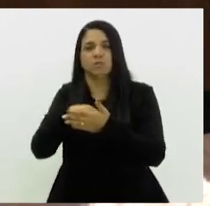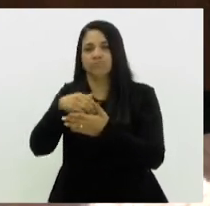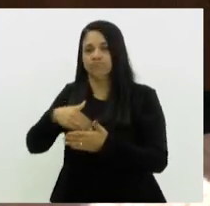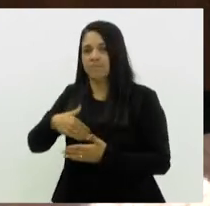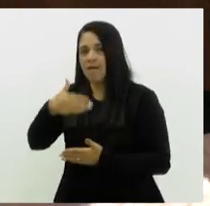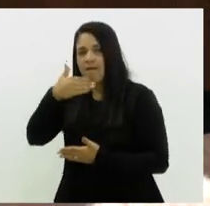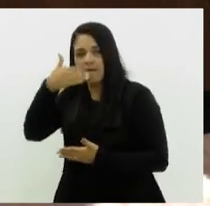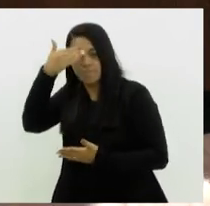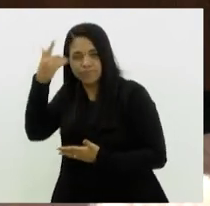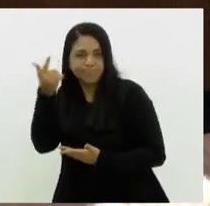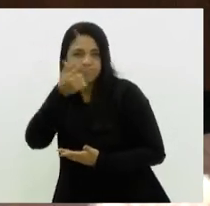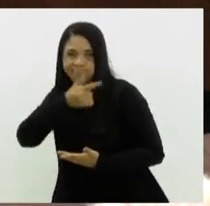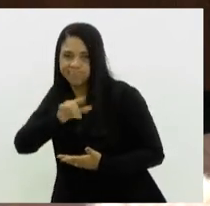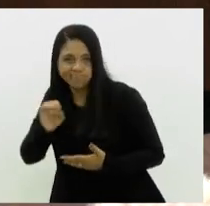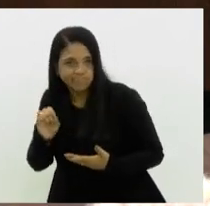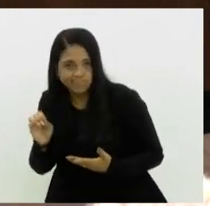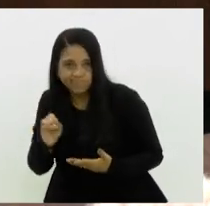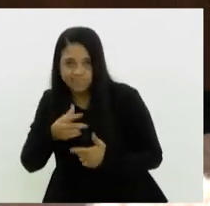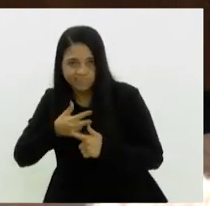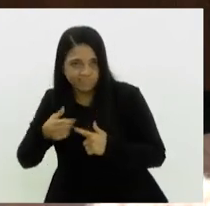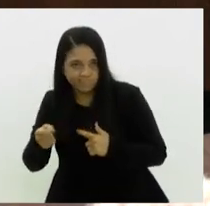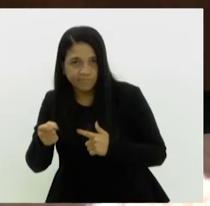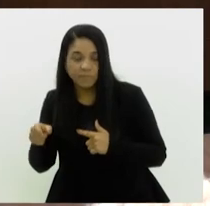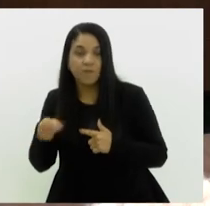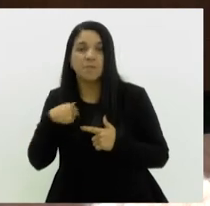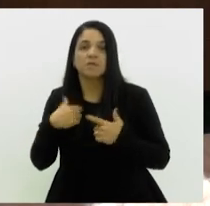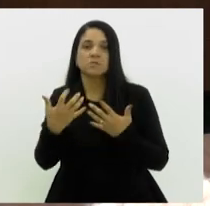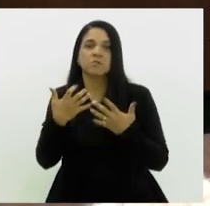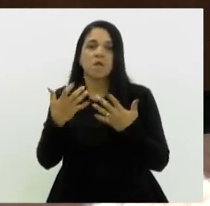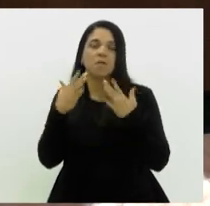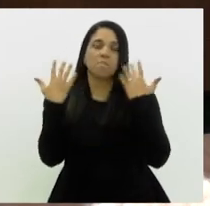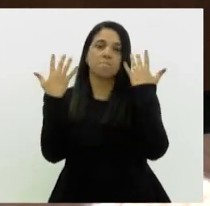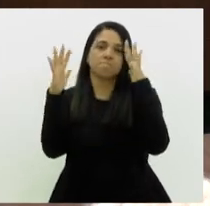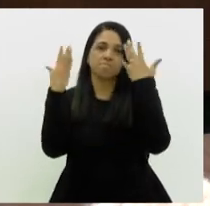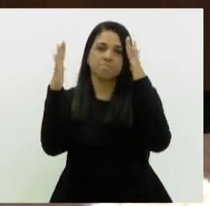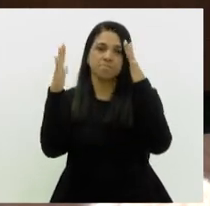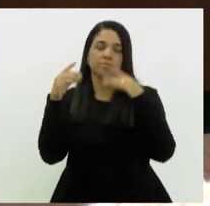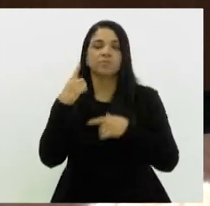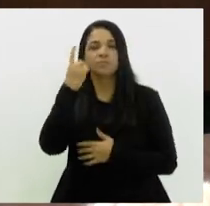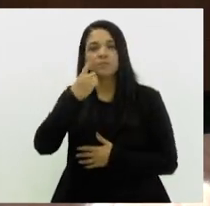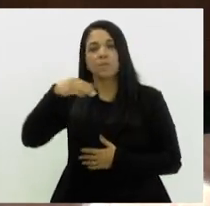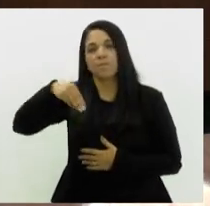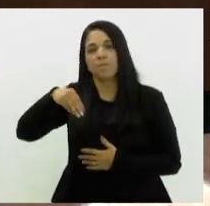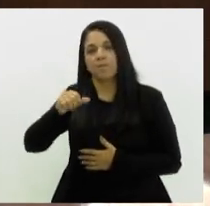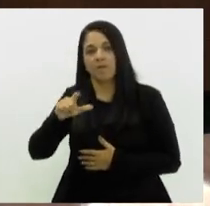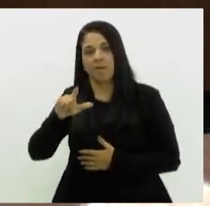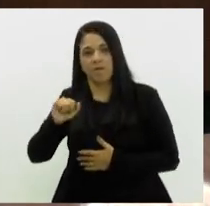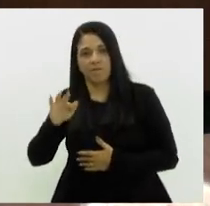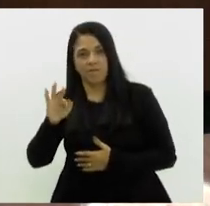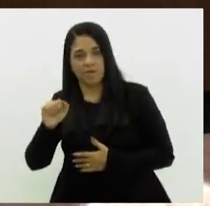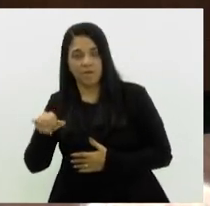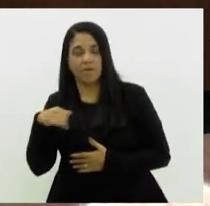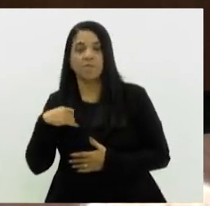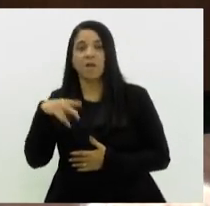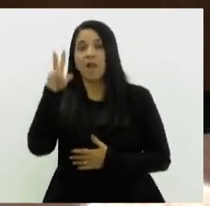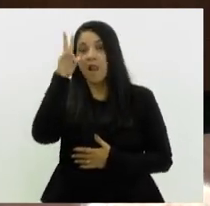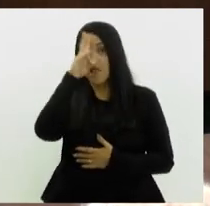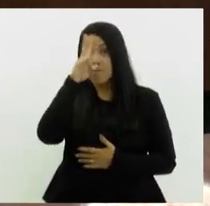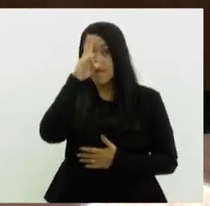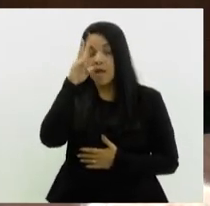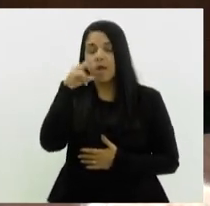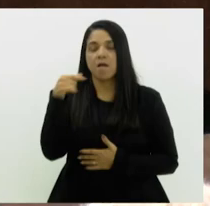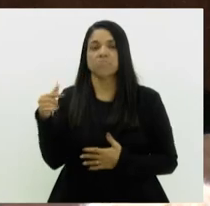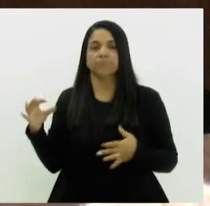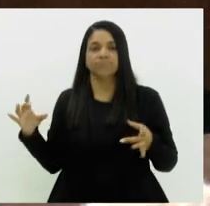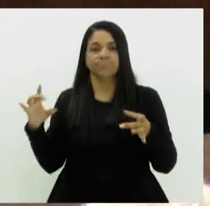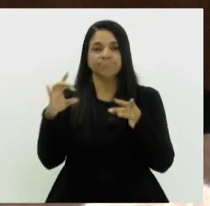se consolidou, mas eu gostaria aqui de parabenizar o deputado Samuel Malafaia por relembrar esses laços